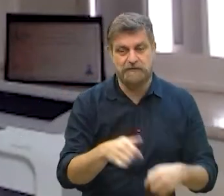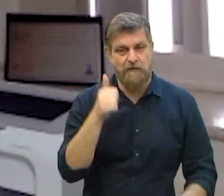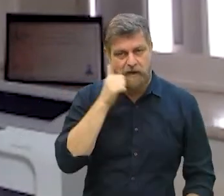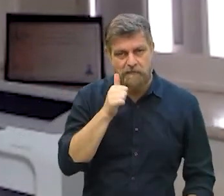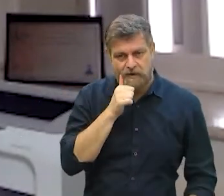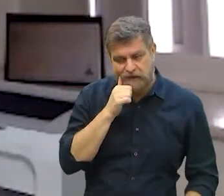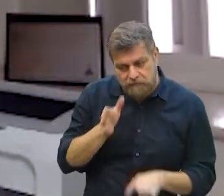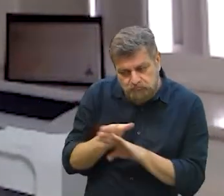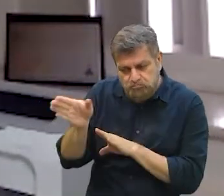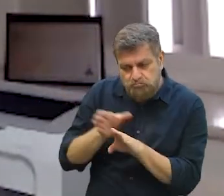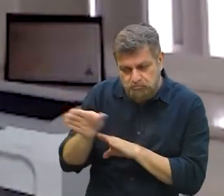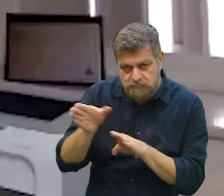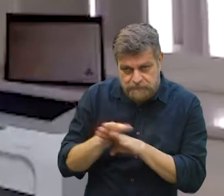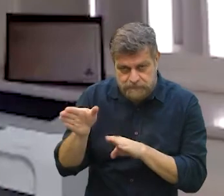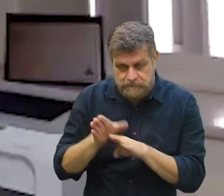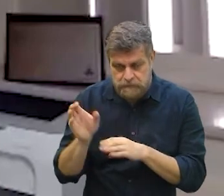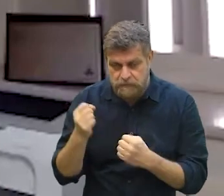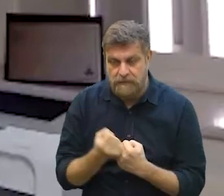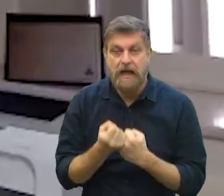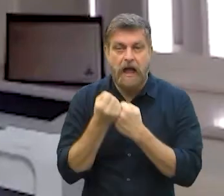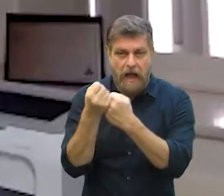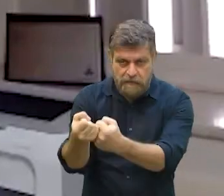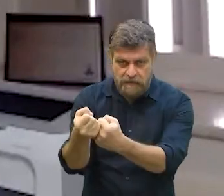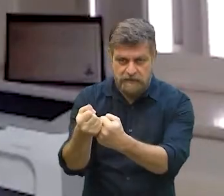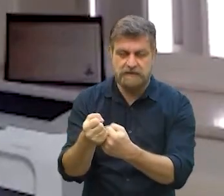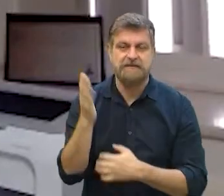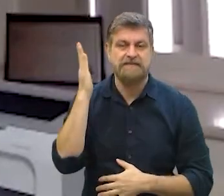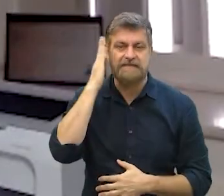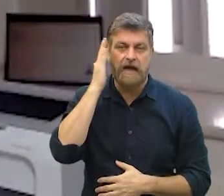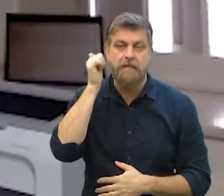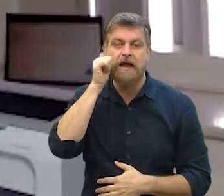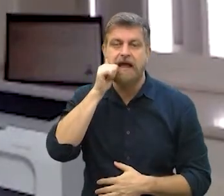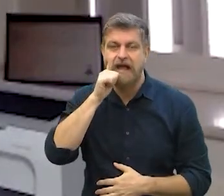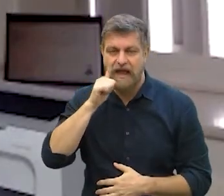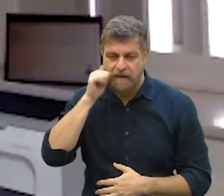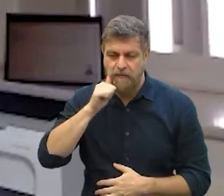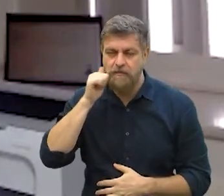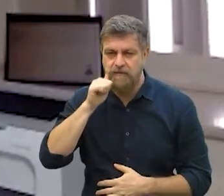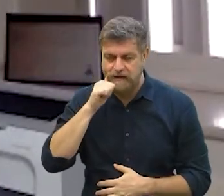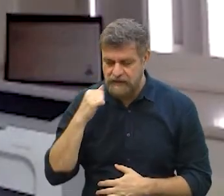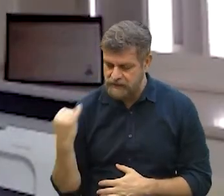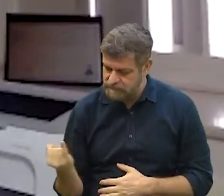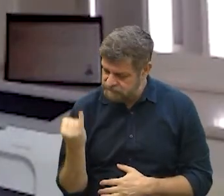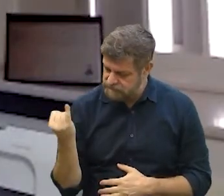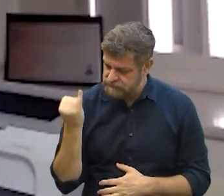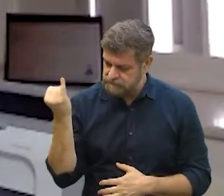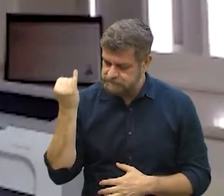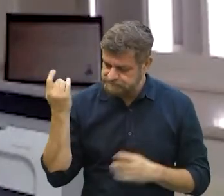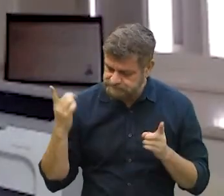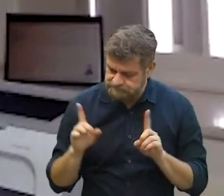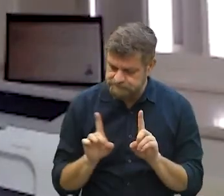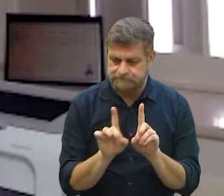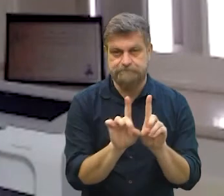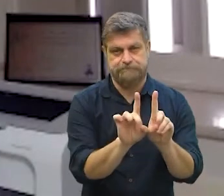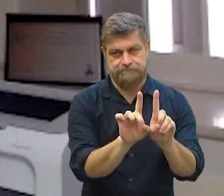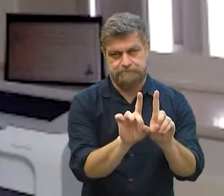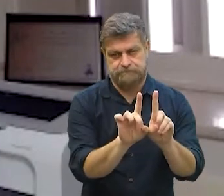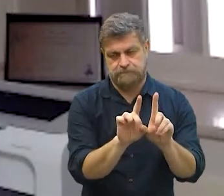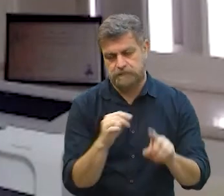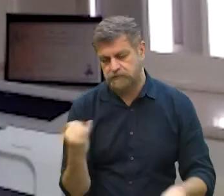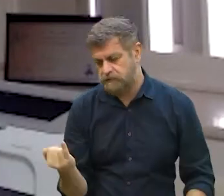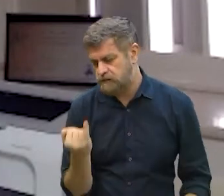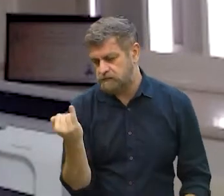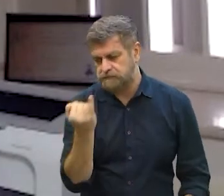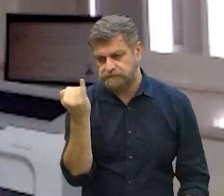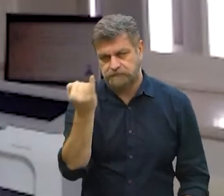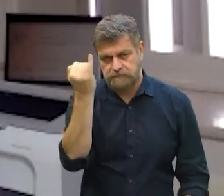no diagnóstico, quanto durante o tratamento. Então, a gente vê que as parceiras dos nossos pacientes com câncer de próstata, elas são muito presentes.